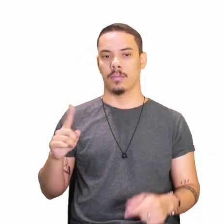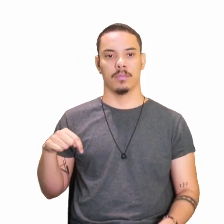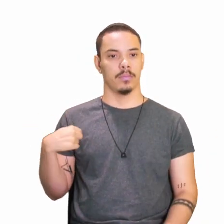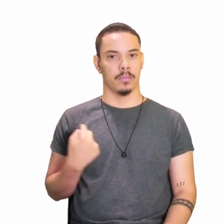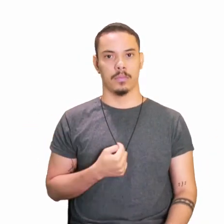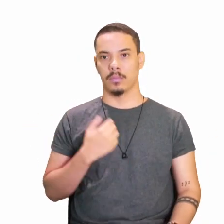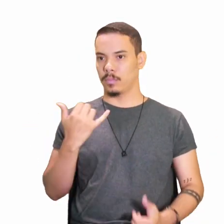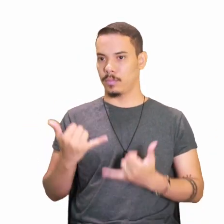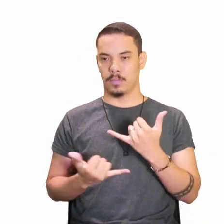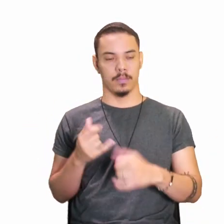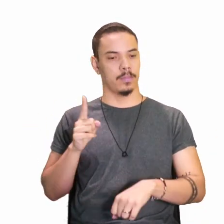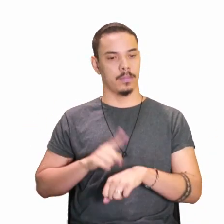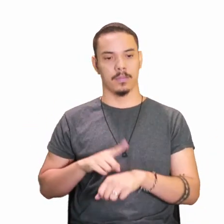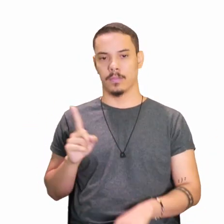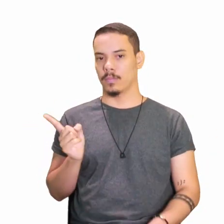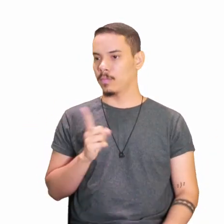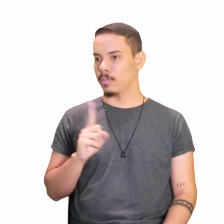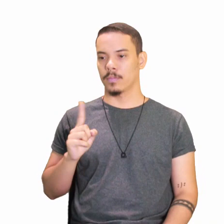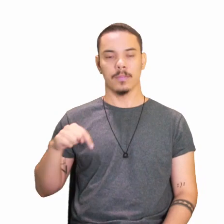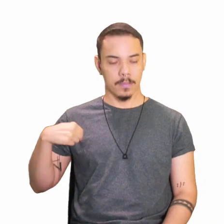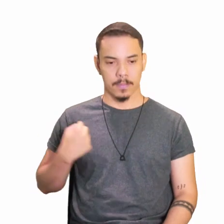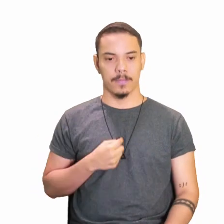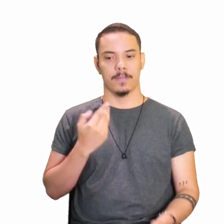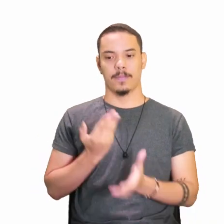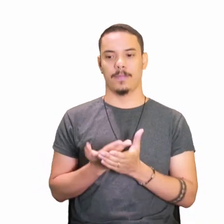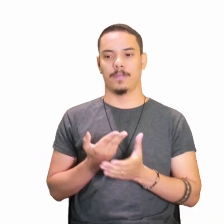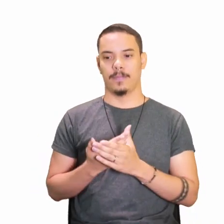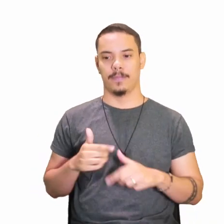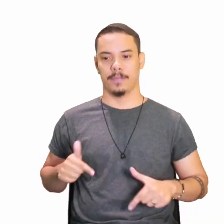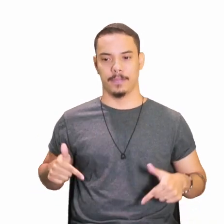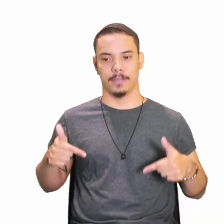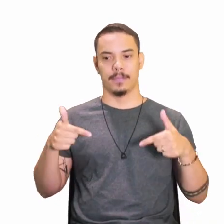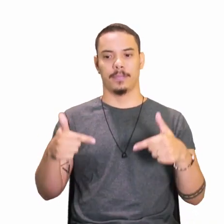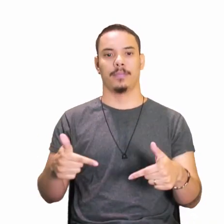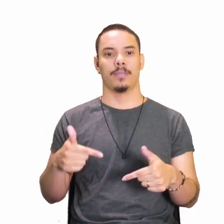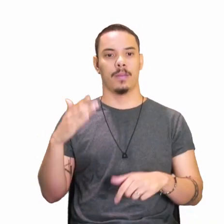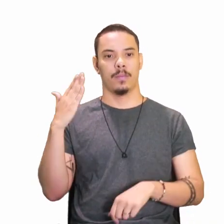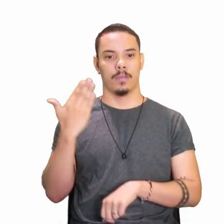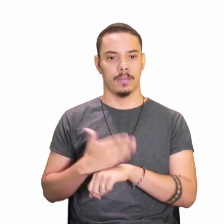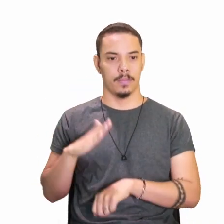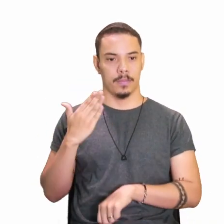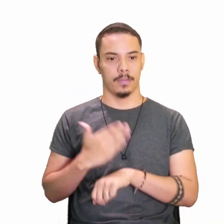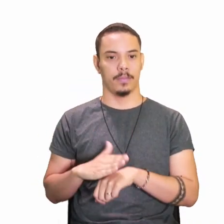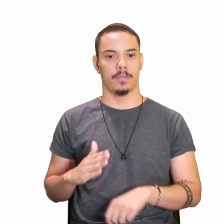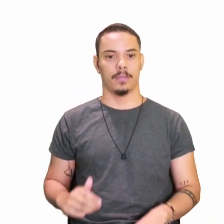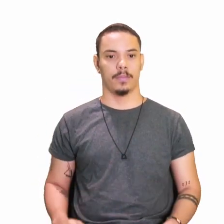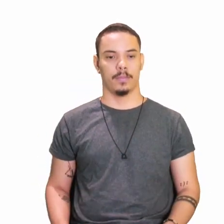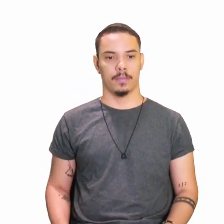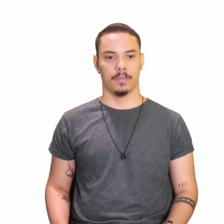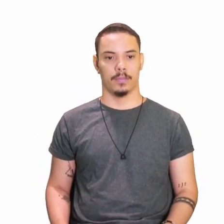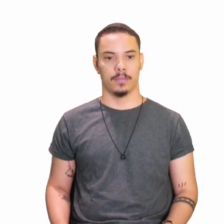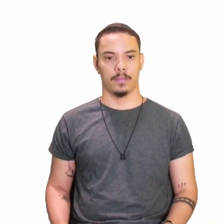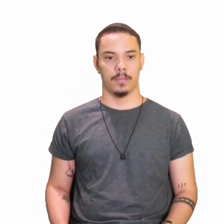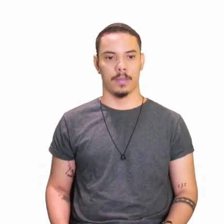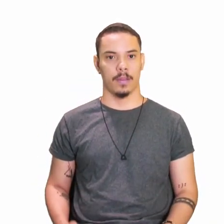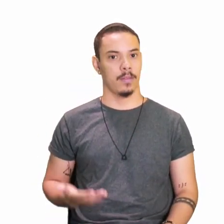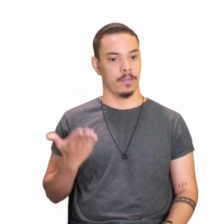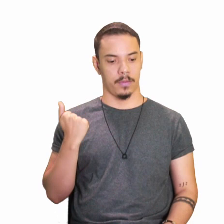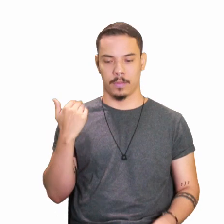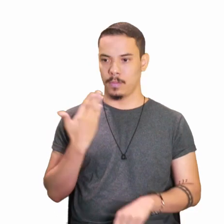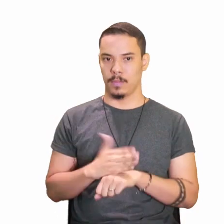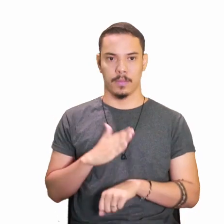gente não brinca a gente estudar a gente prática Então vamos direto treinar